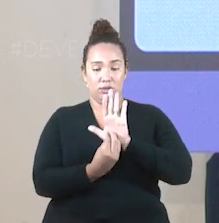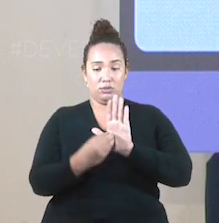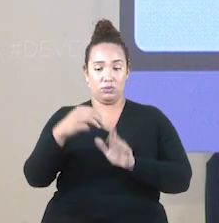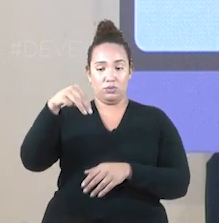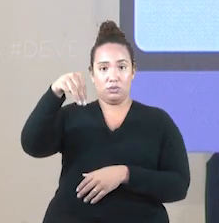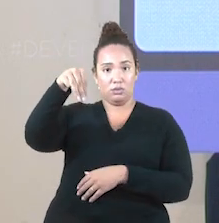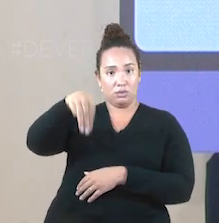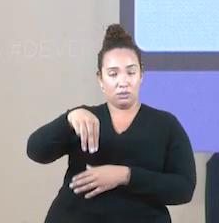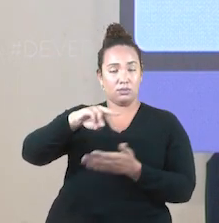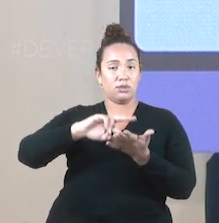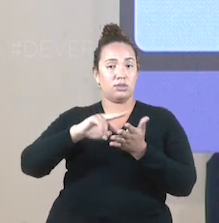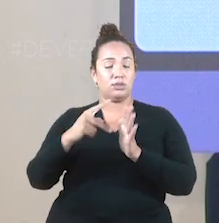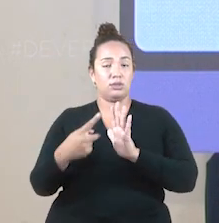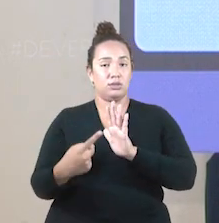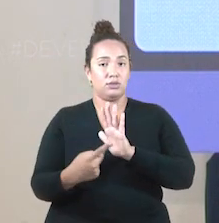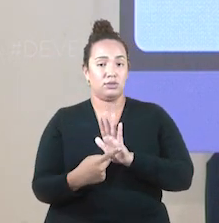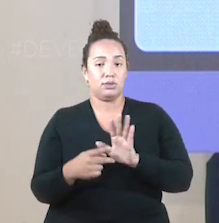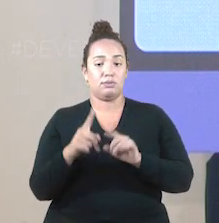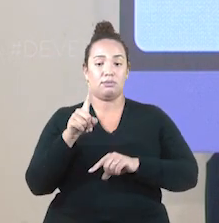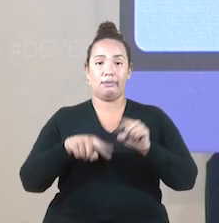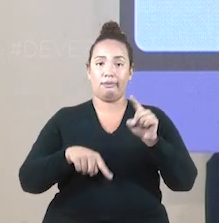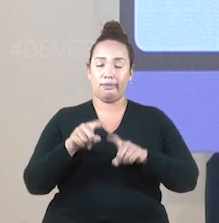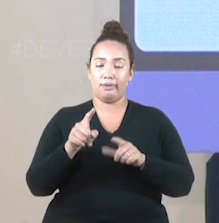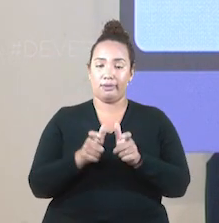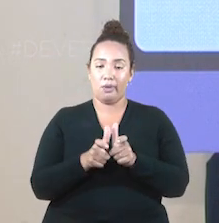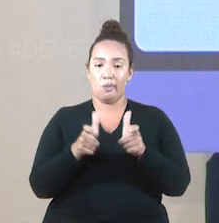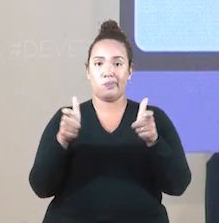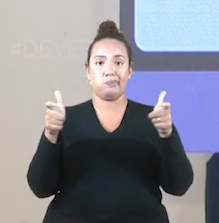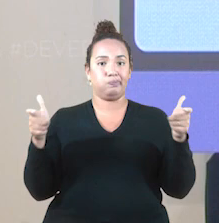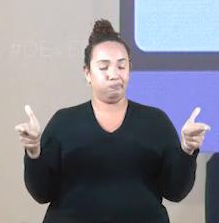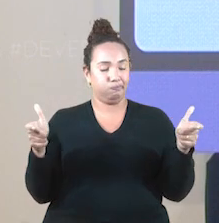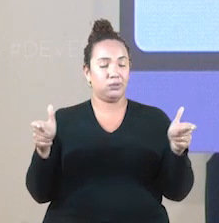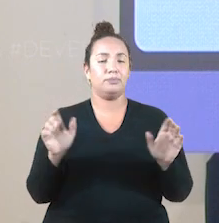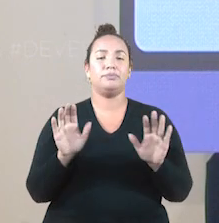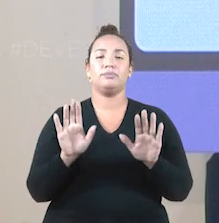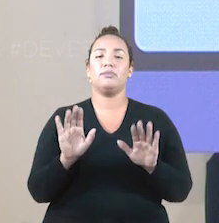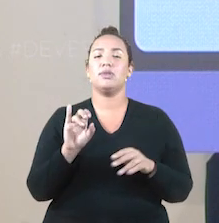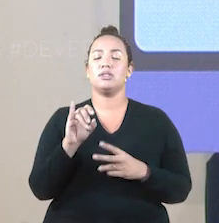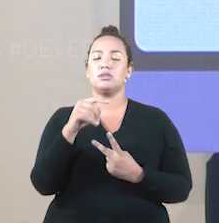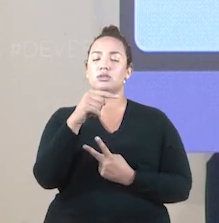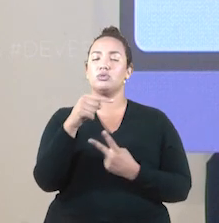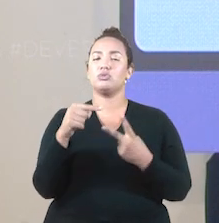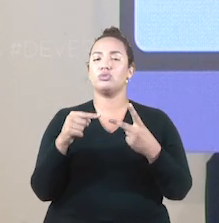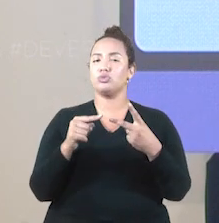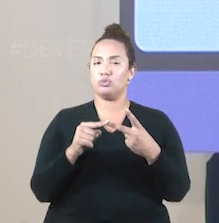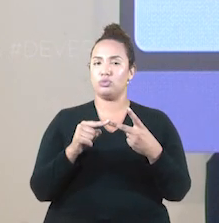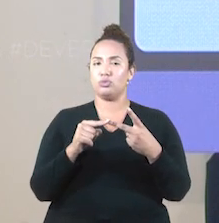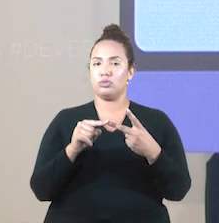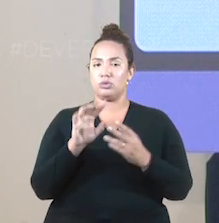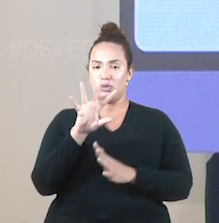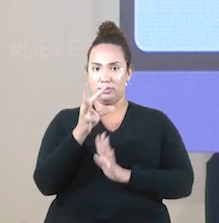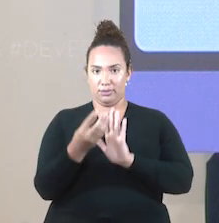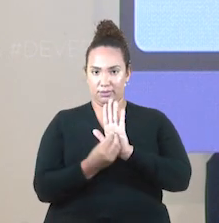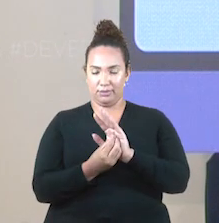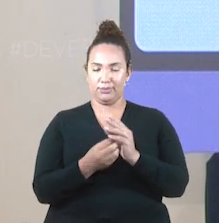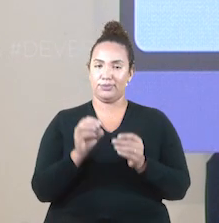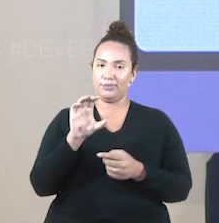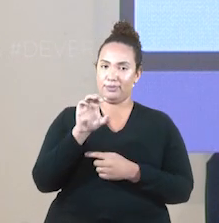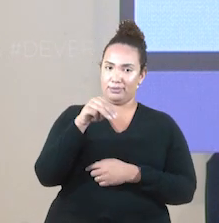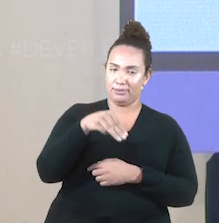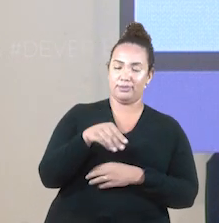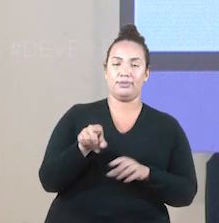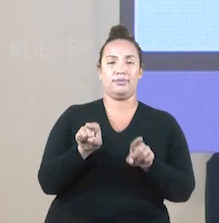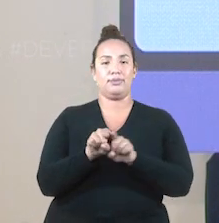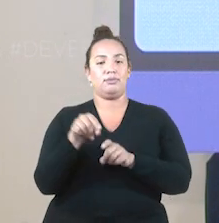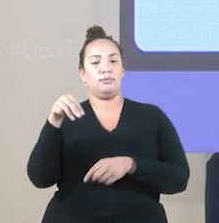mede objetos e distâncias maiores, beleza? Mas se essas duas unidades de medida, centímetros e